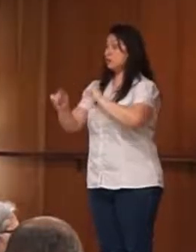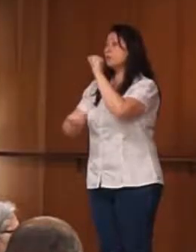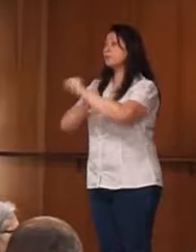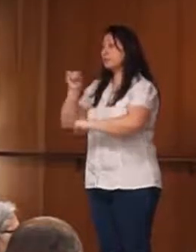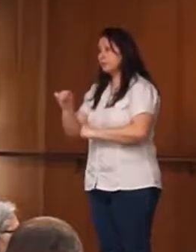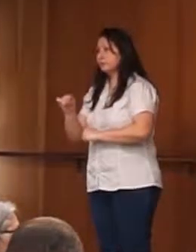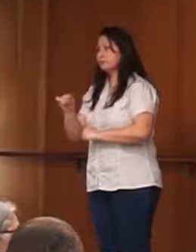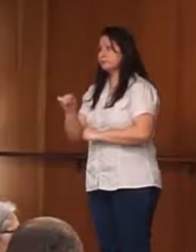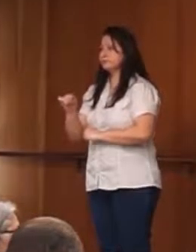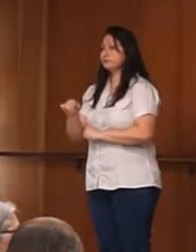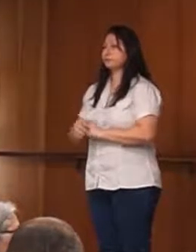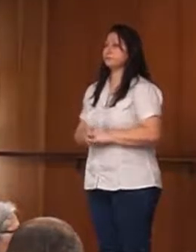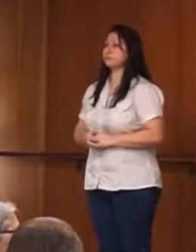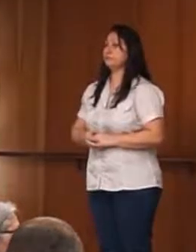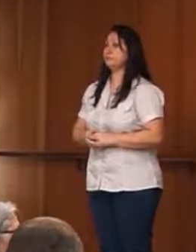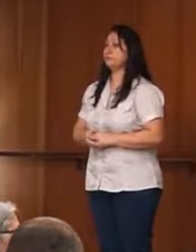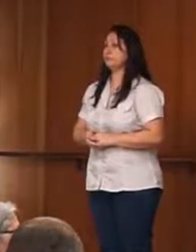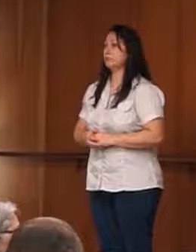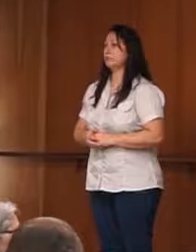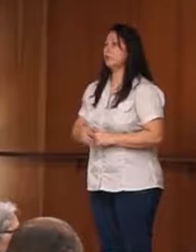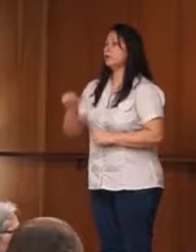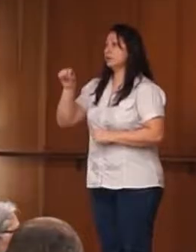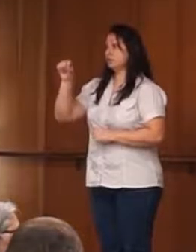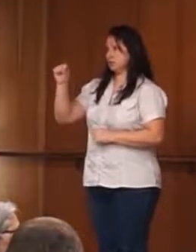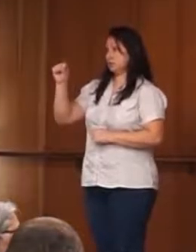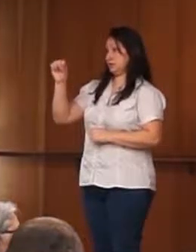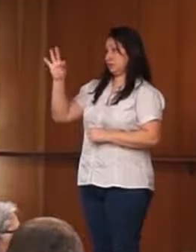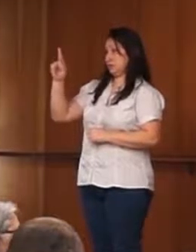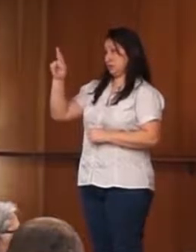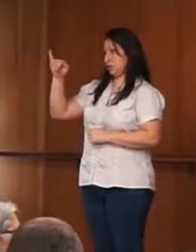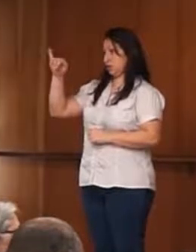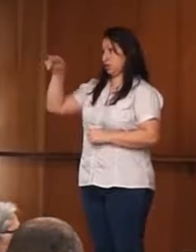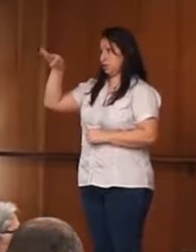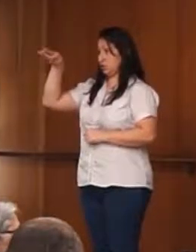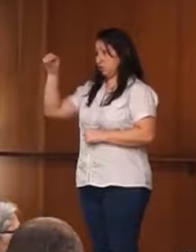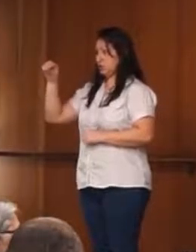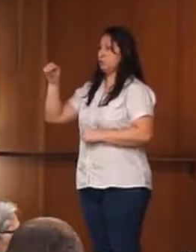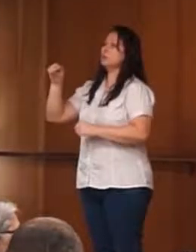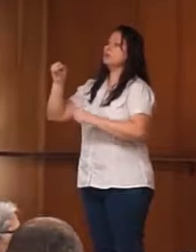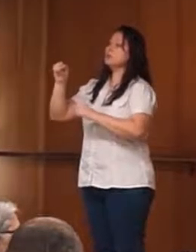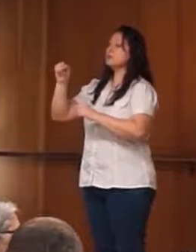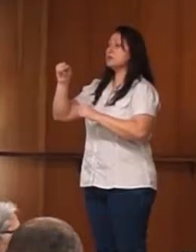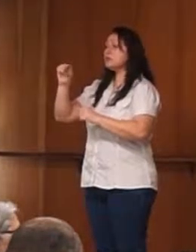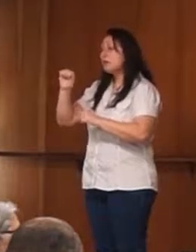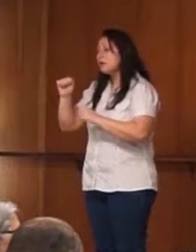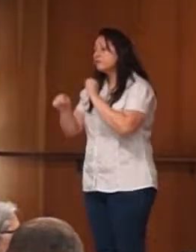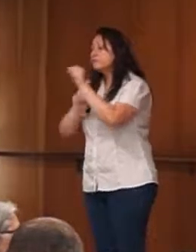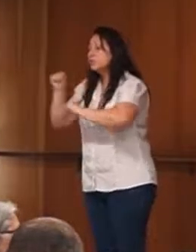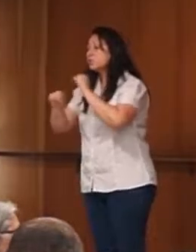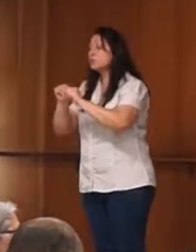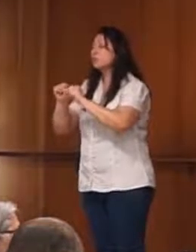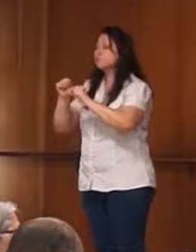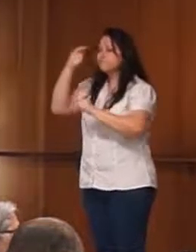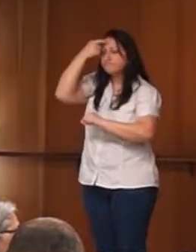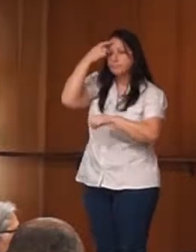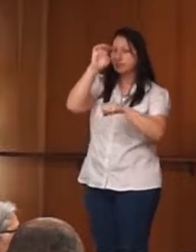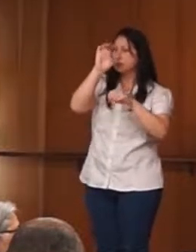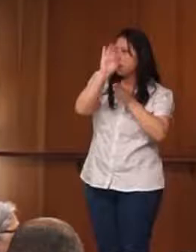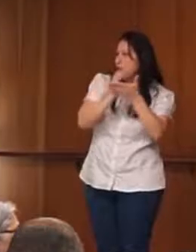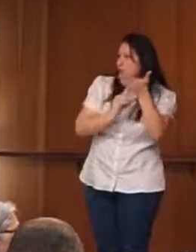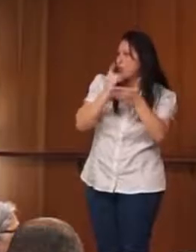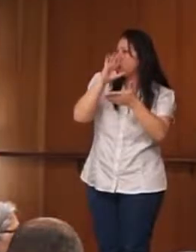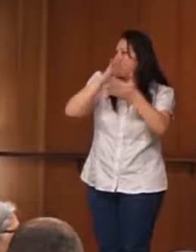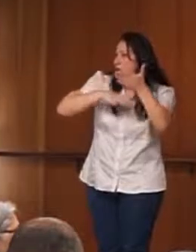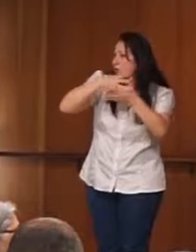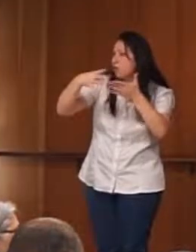pós-graduação, a coordenação do estrito senso leva em conta, evidentemente, a autonomia dos programas, e a adesão a